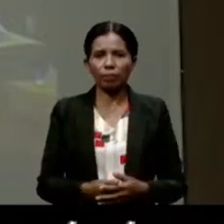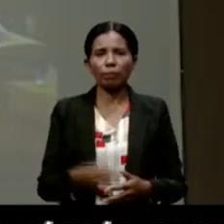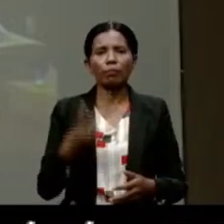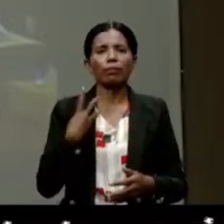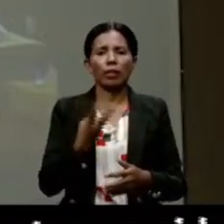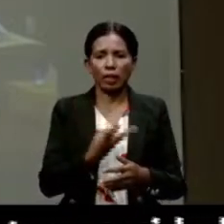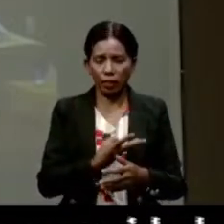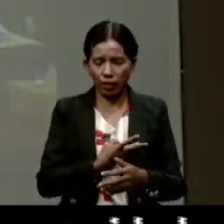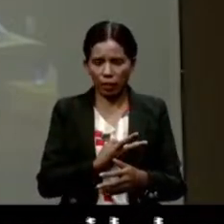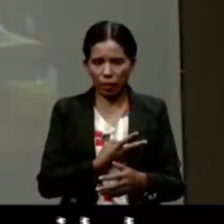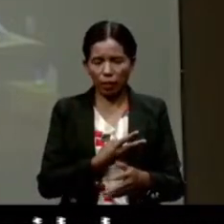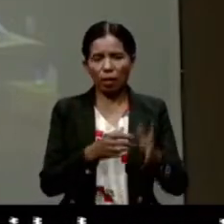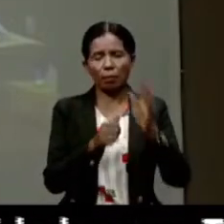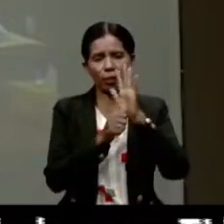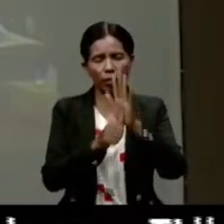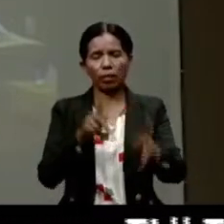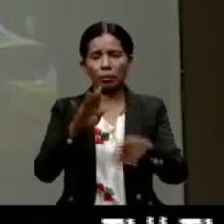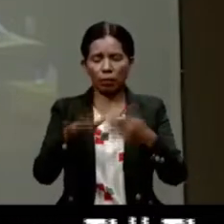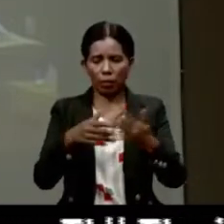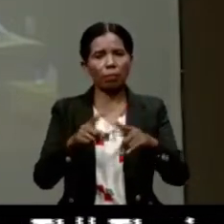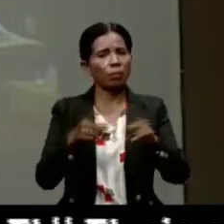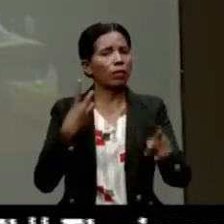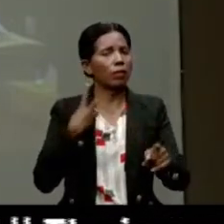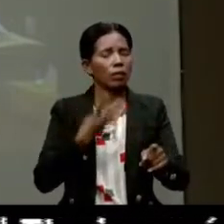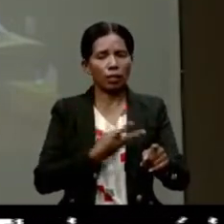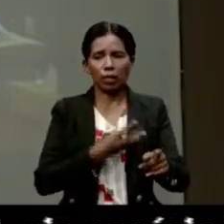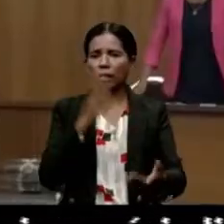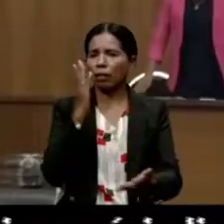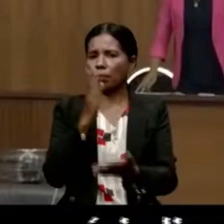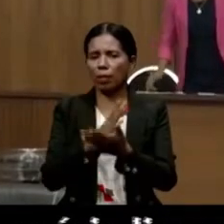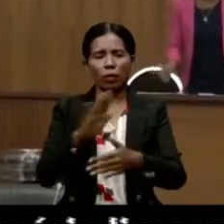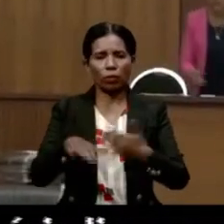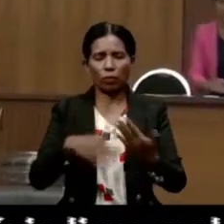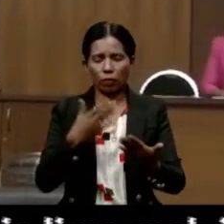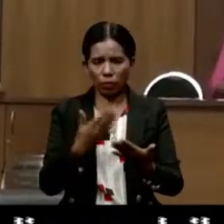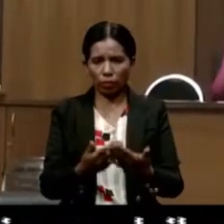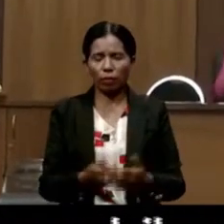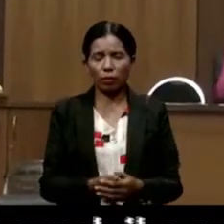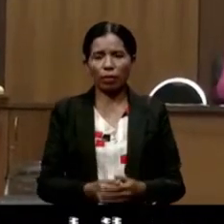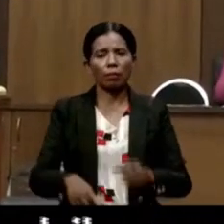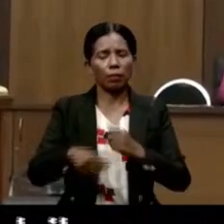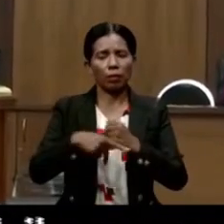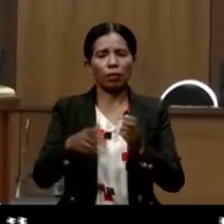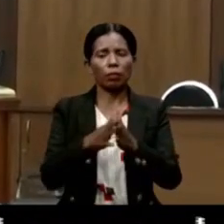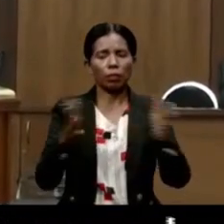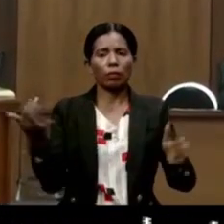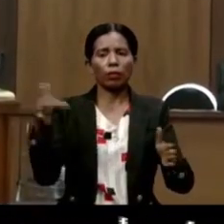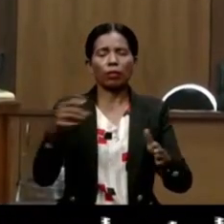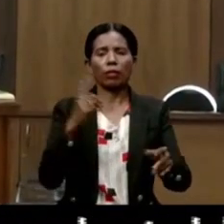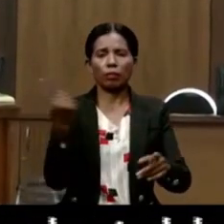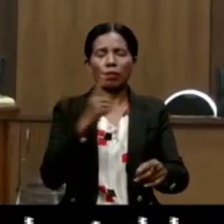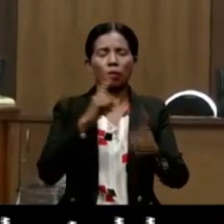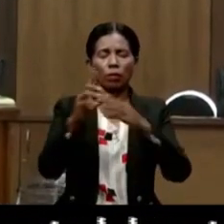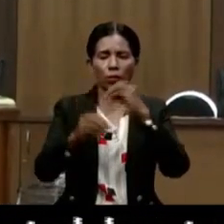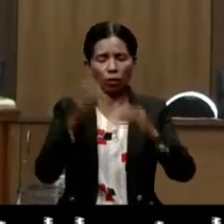ser nebe mardia representa povo, mas vê ita rasnik bloqueia outra informação ser ne. Durante ne, bancada posição sira sempre questiona